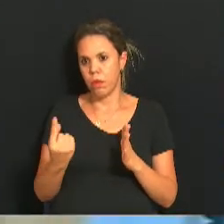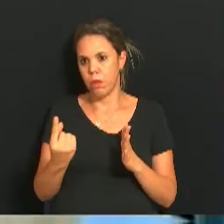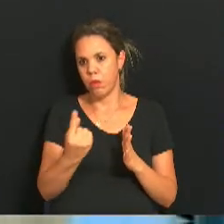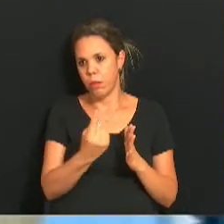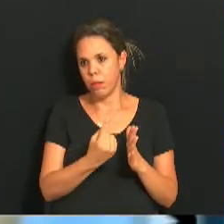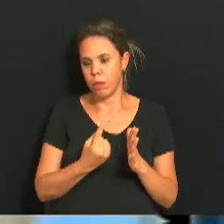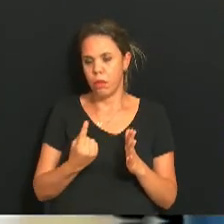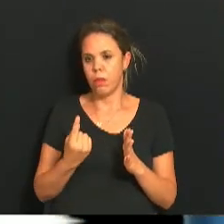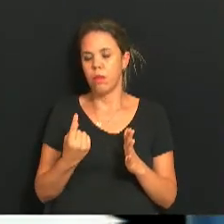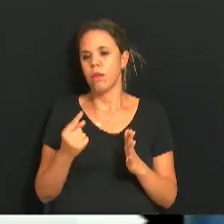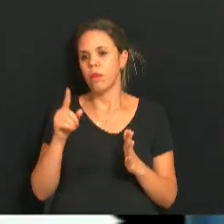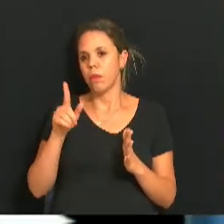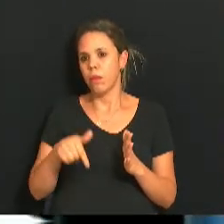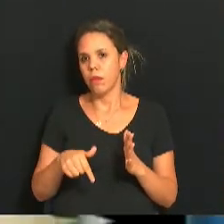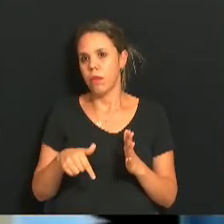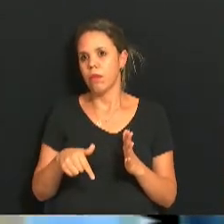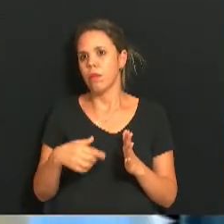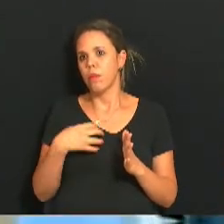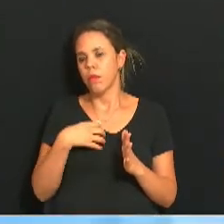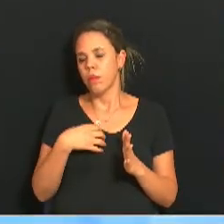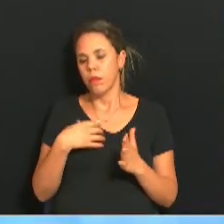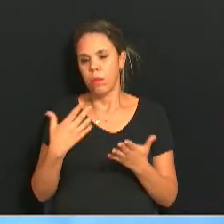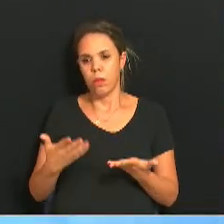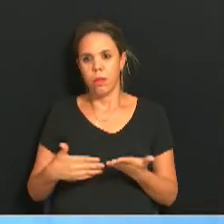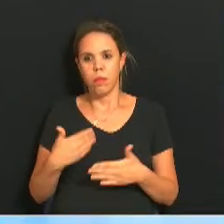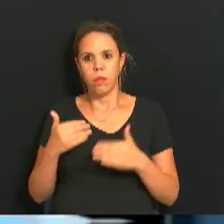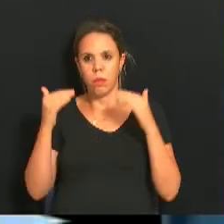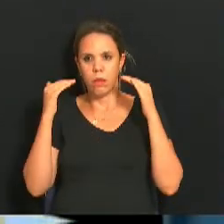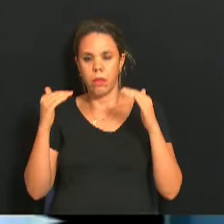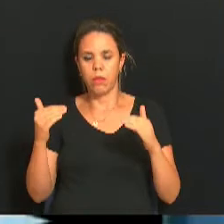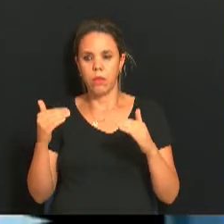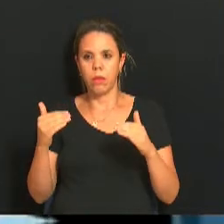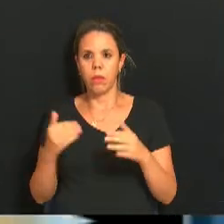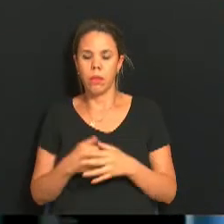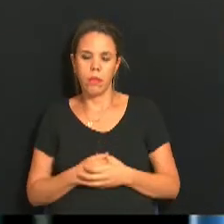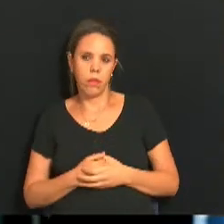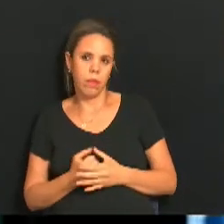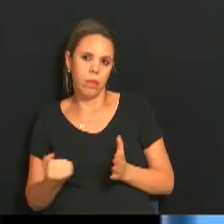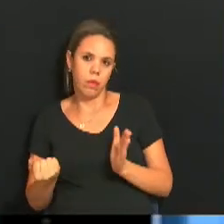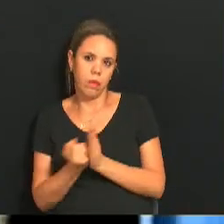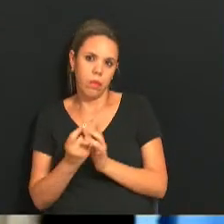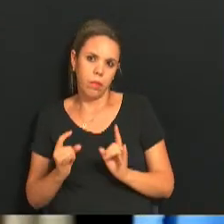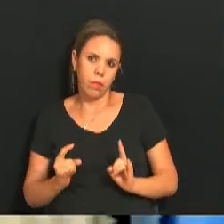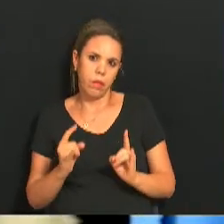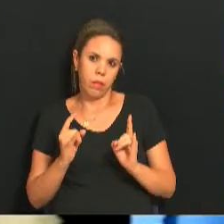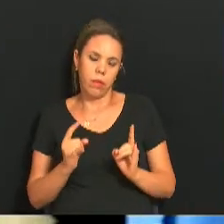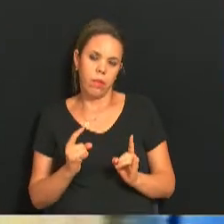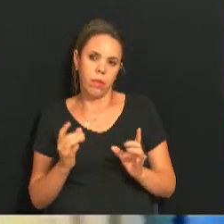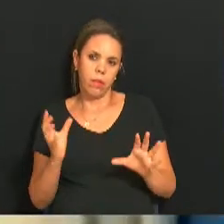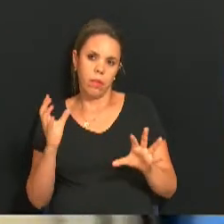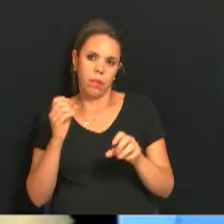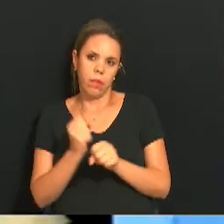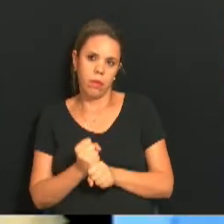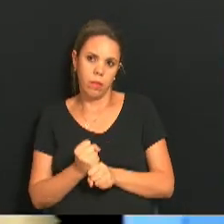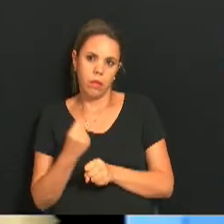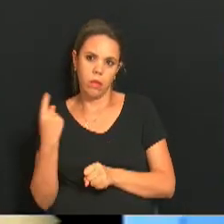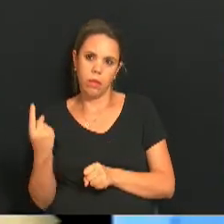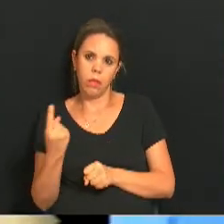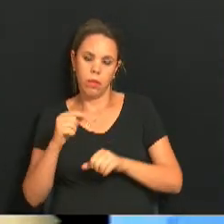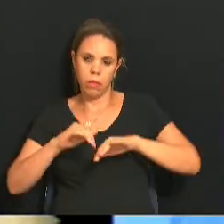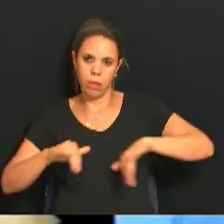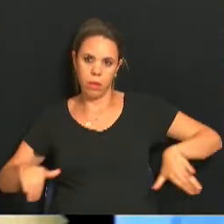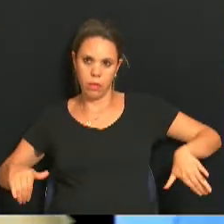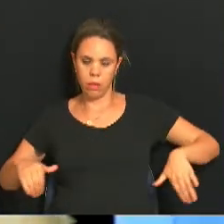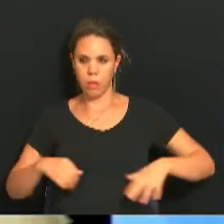e é também uma das formas da gente procedendo tombamento tombamento pode ser Conjunto O tombamento pode ser individualmente